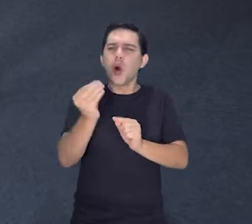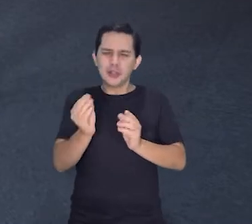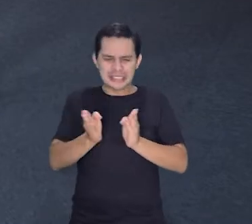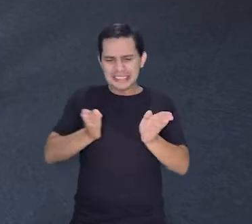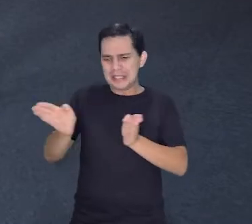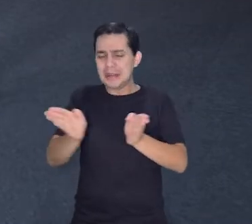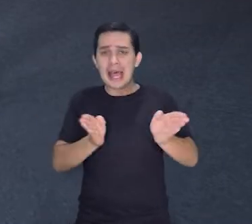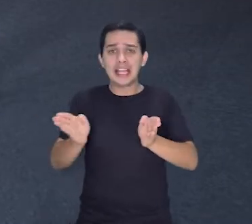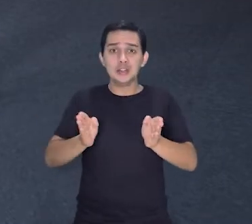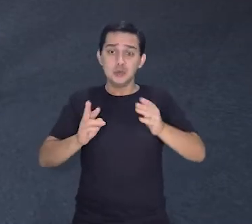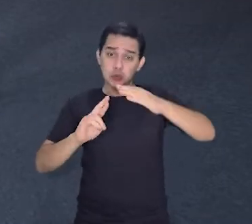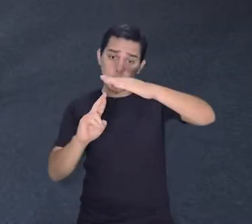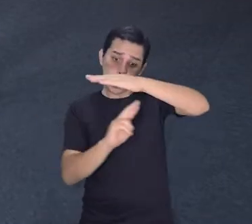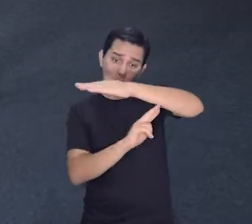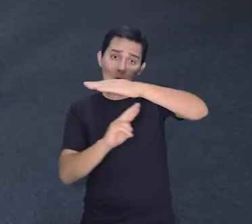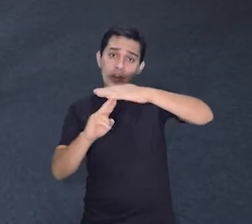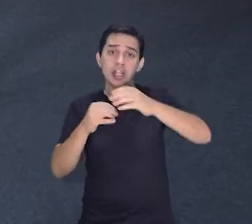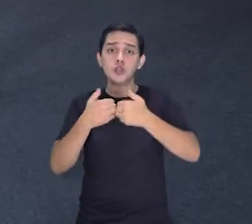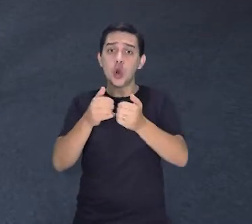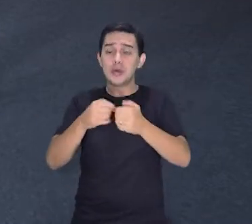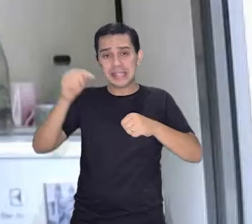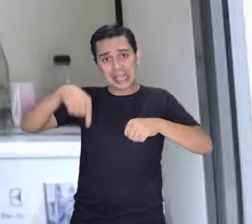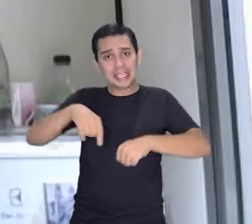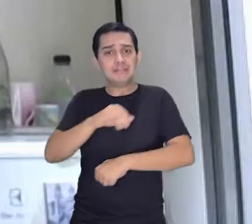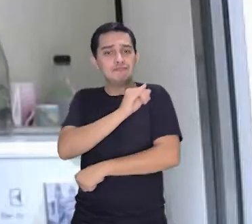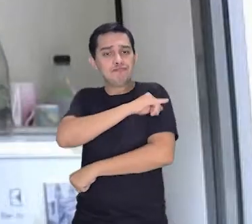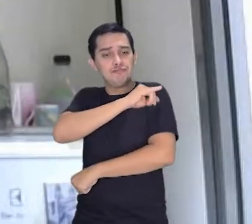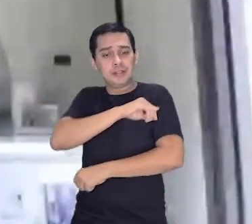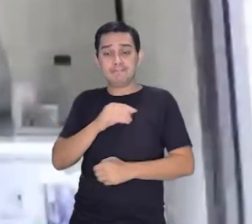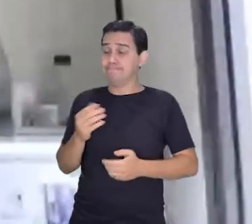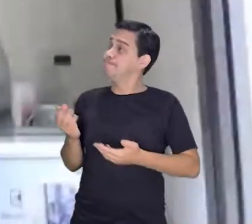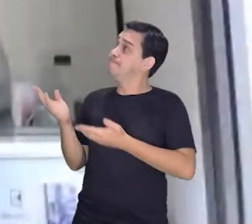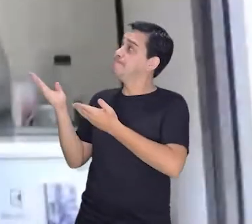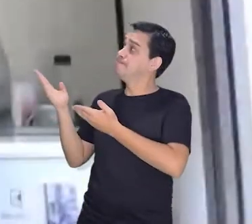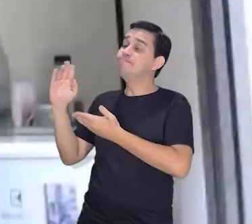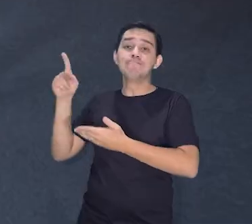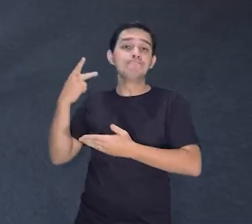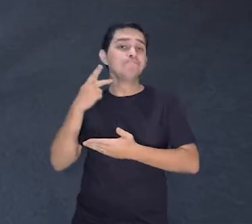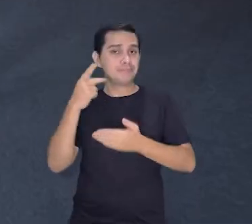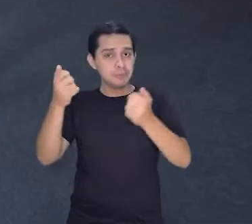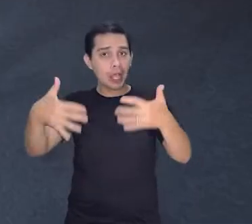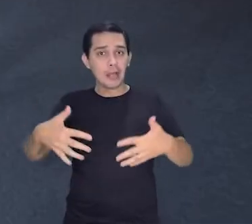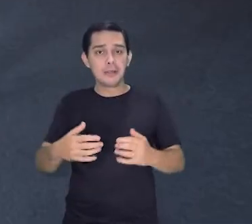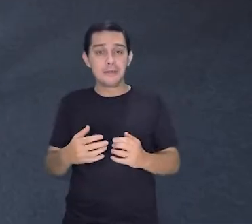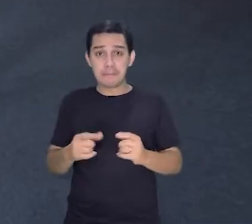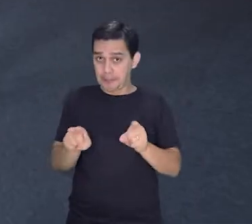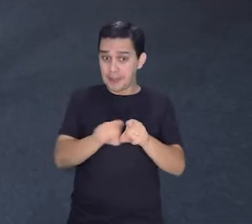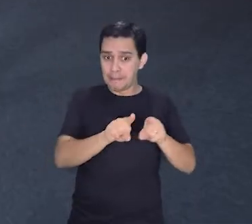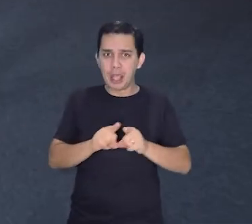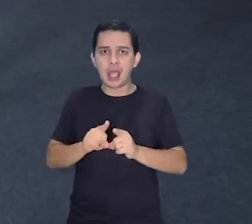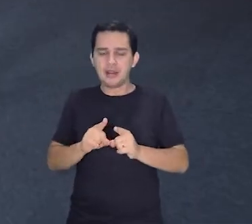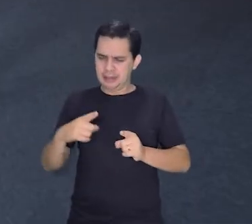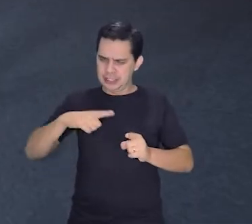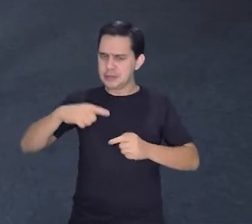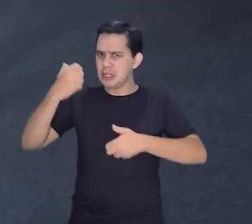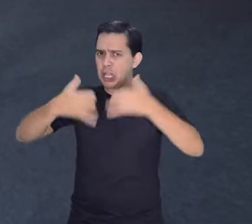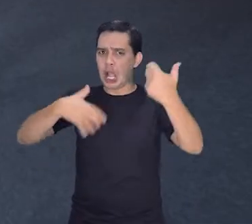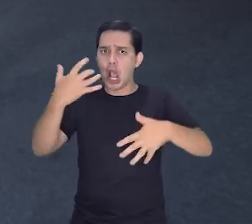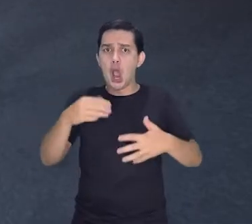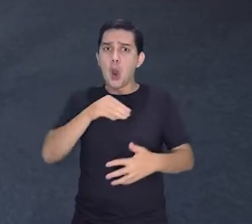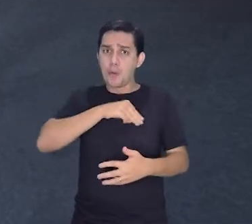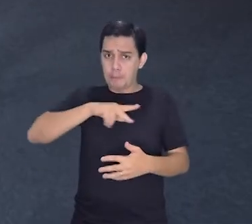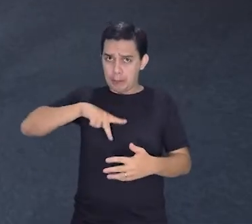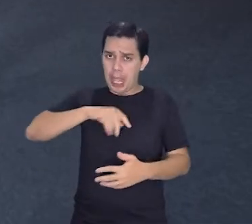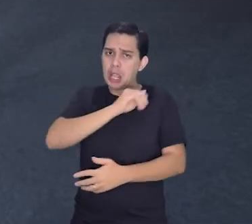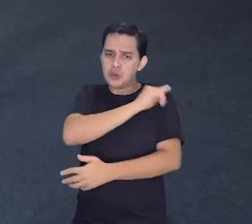terminais rodoviários do município do Rio de Janeiro, com a promotora de justiça Luciana Direito. E não perca a decisão obtida pelo MPRJ